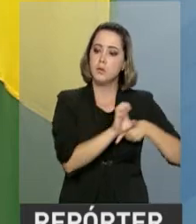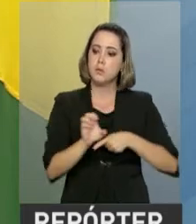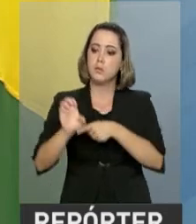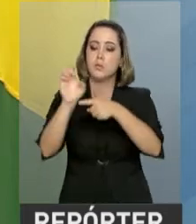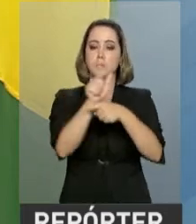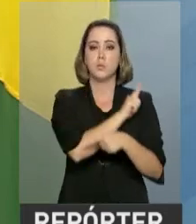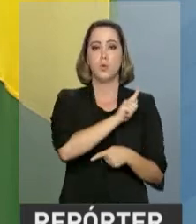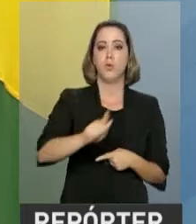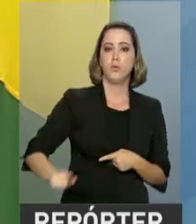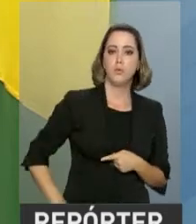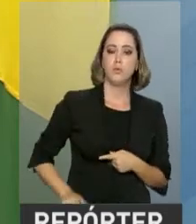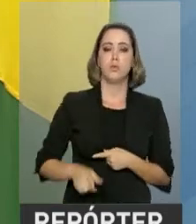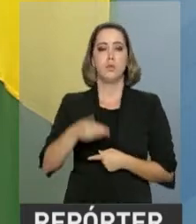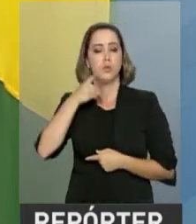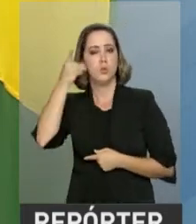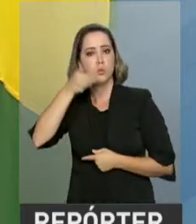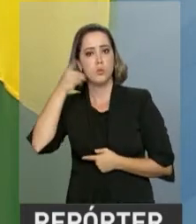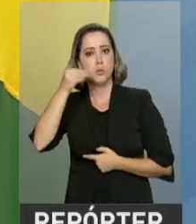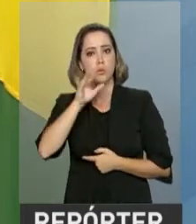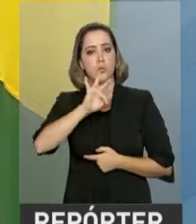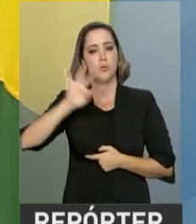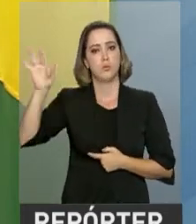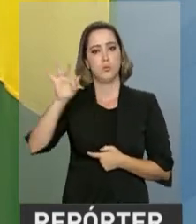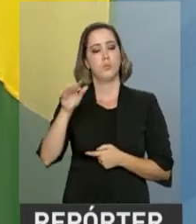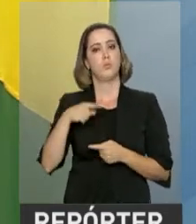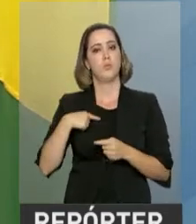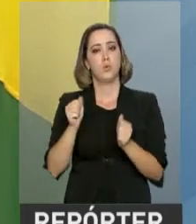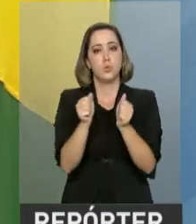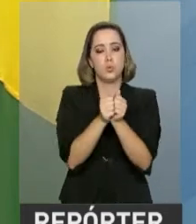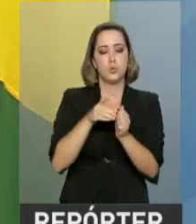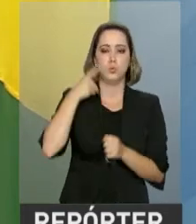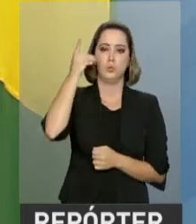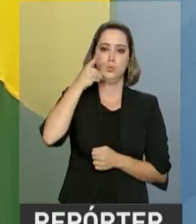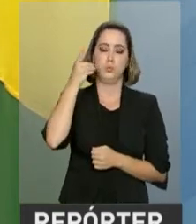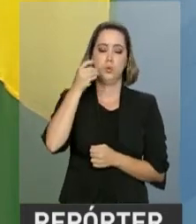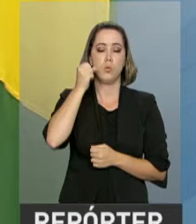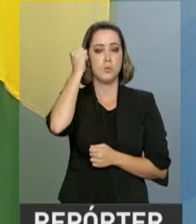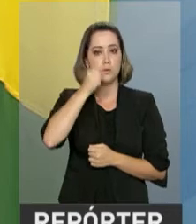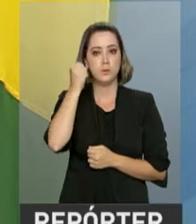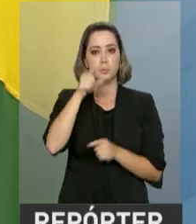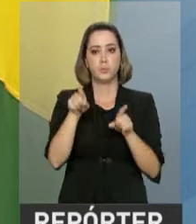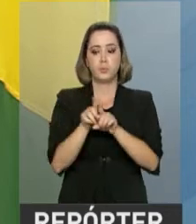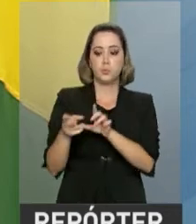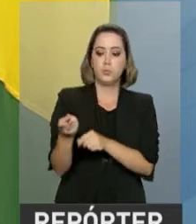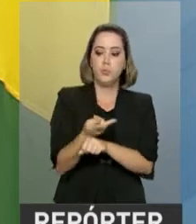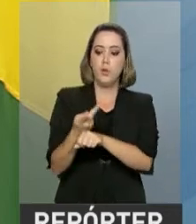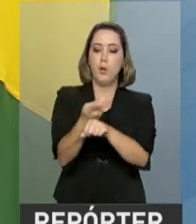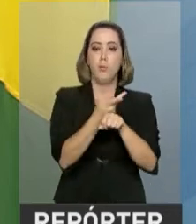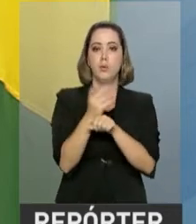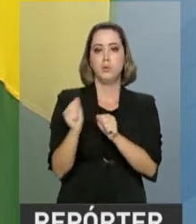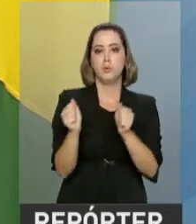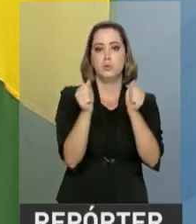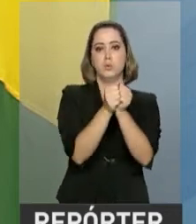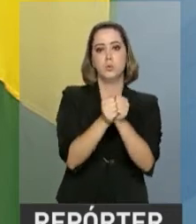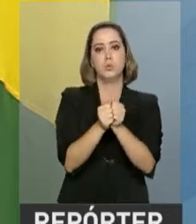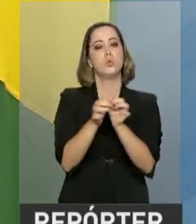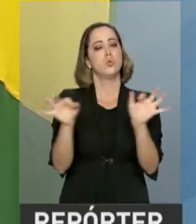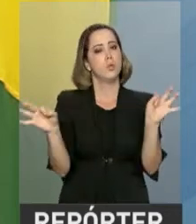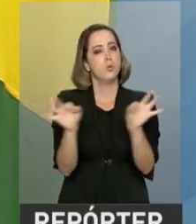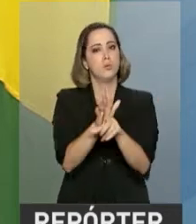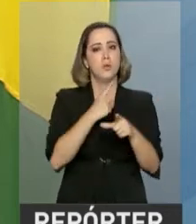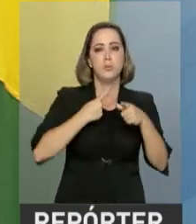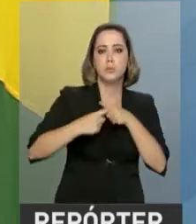governadores, deputados estaduais, deputados federais e senadores, que têm buscado juntos soluções e